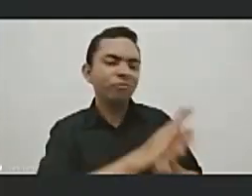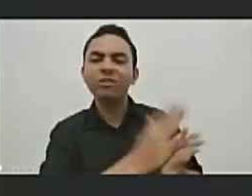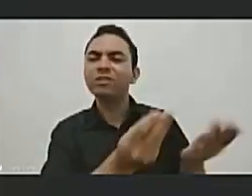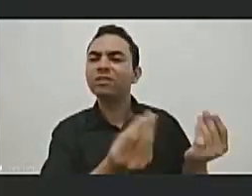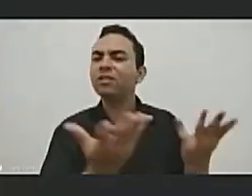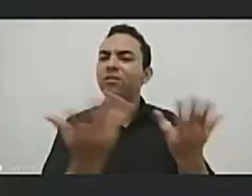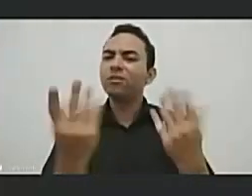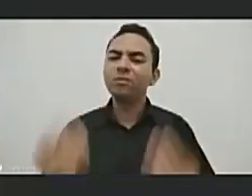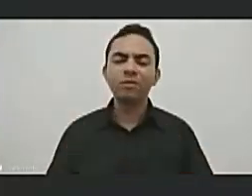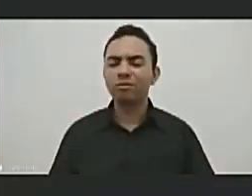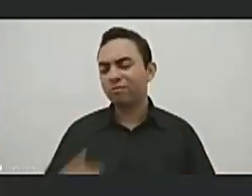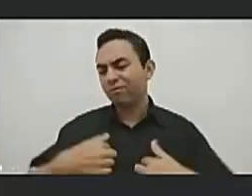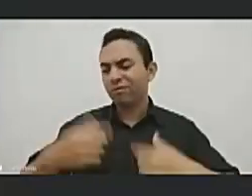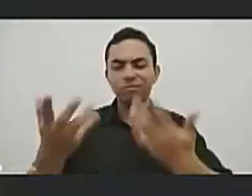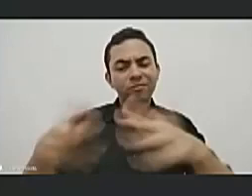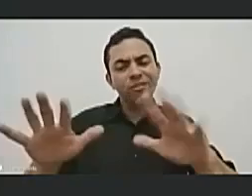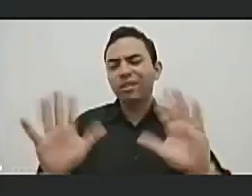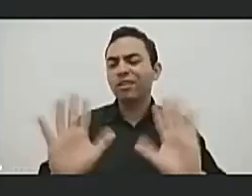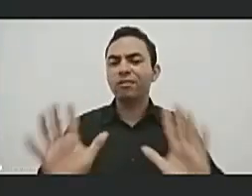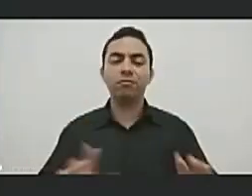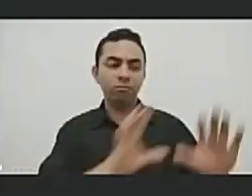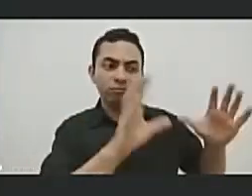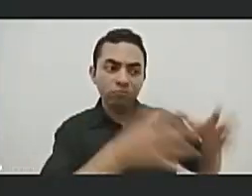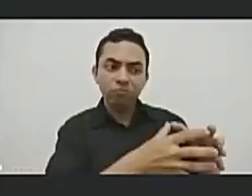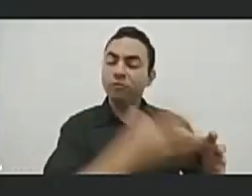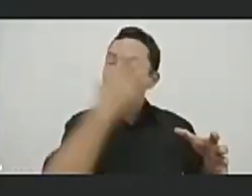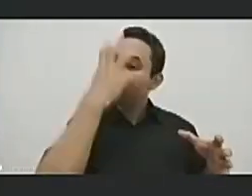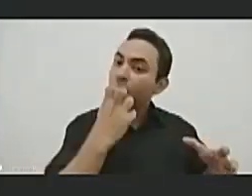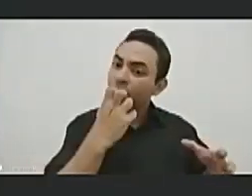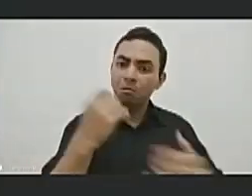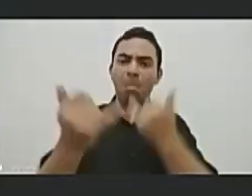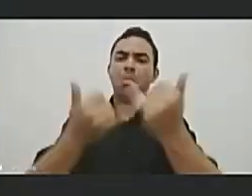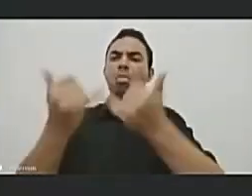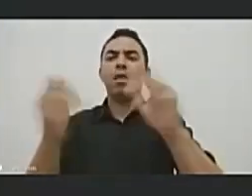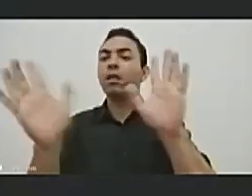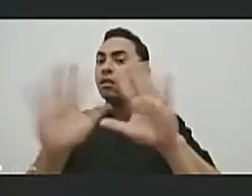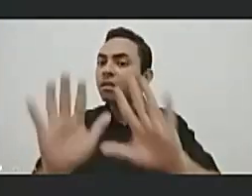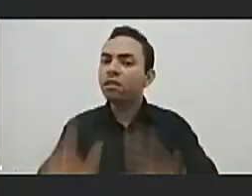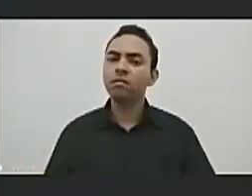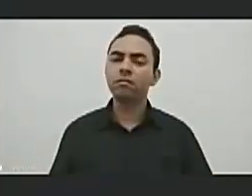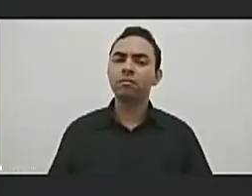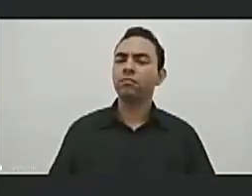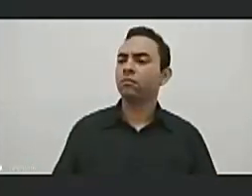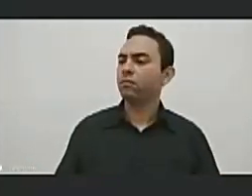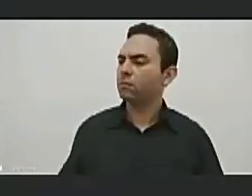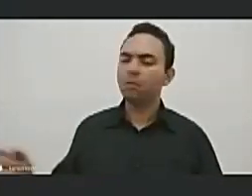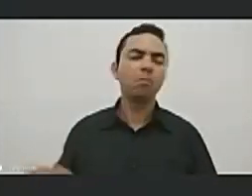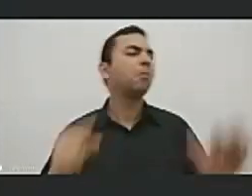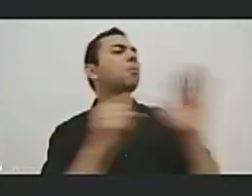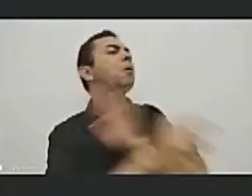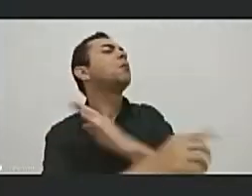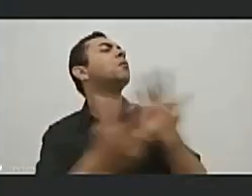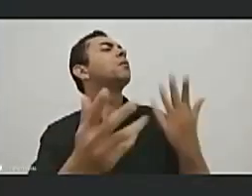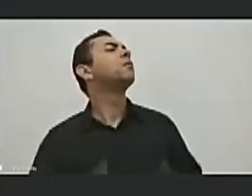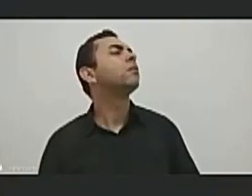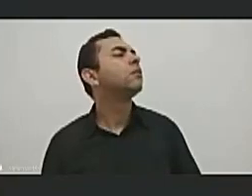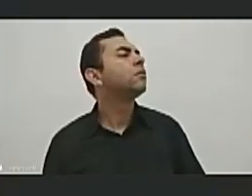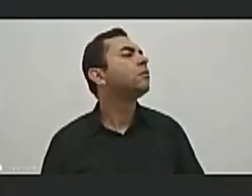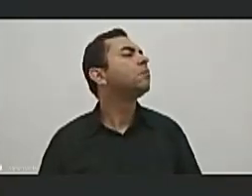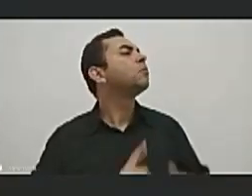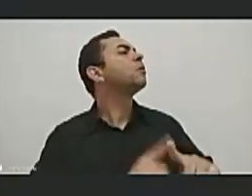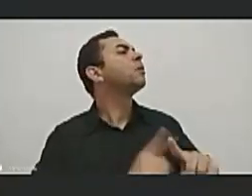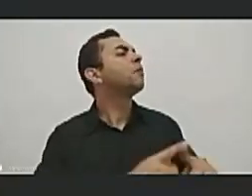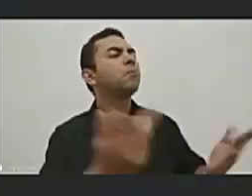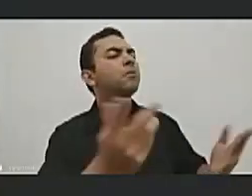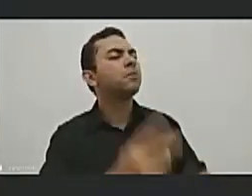somos instituições sérias e não estamos brincando ele me questionou que falta um pouquinho de capacidade